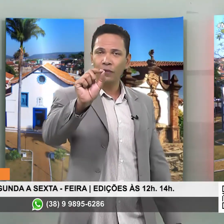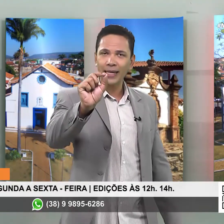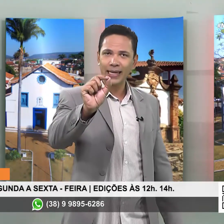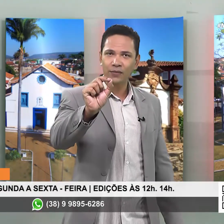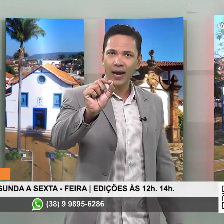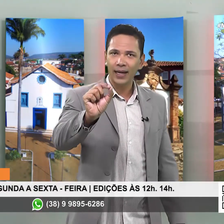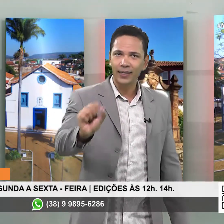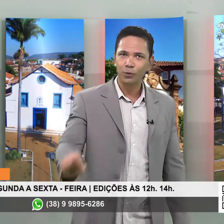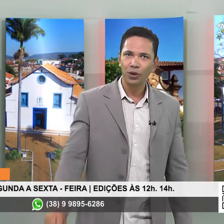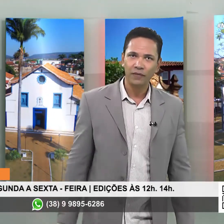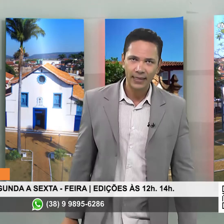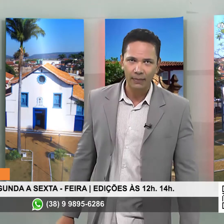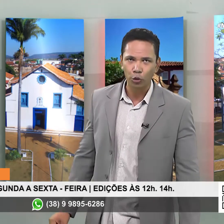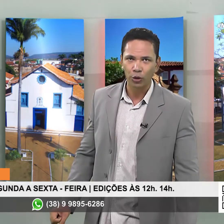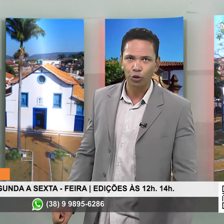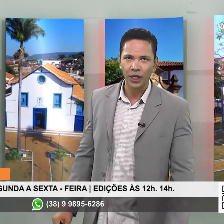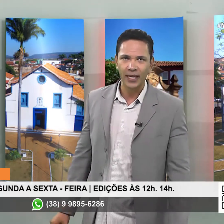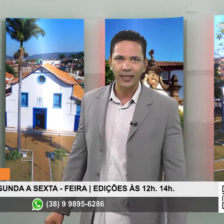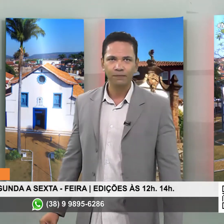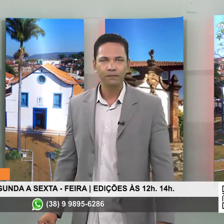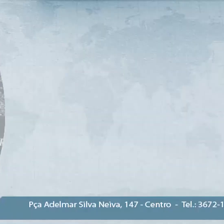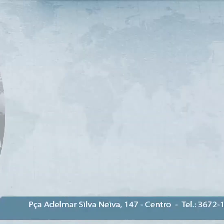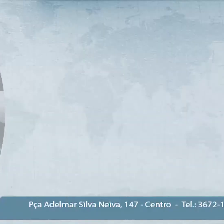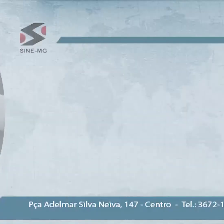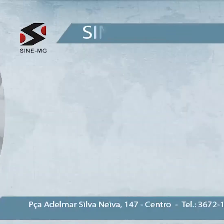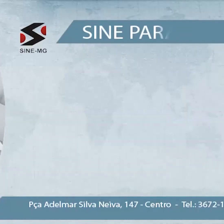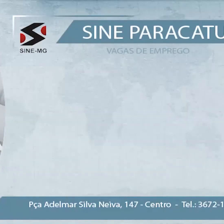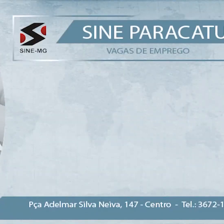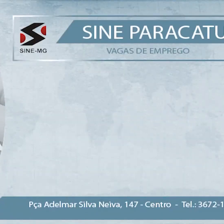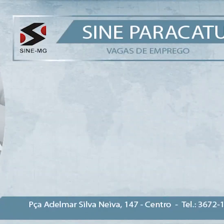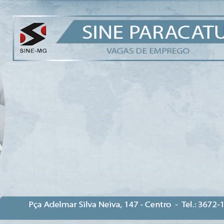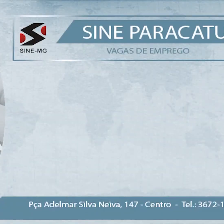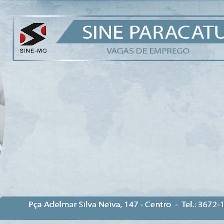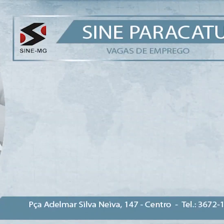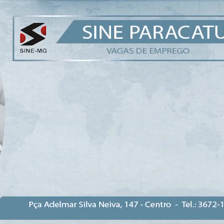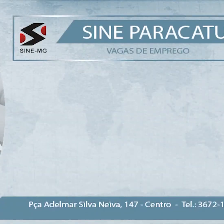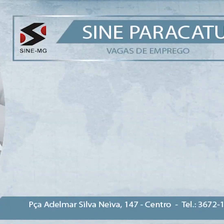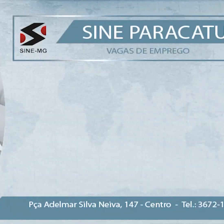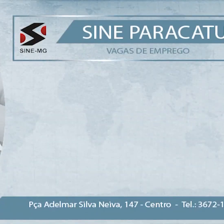emprego, veja as vagas disponíveis na Bolsa do Cine.